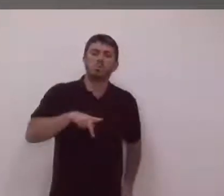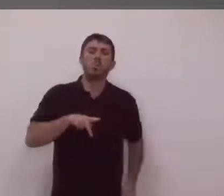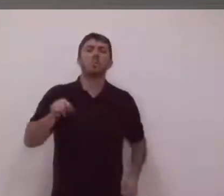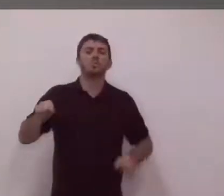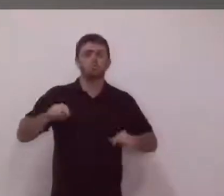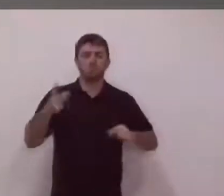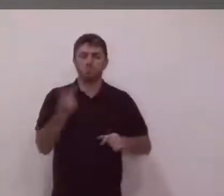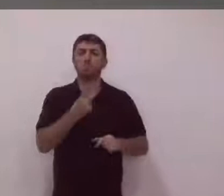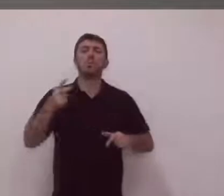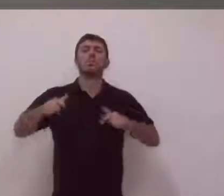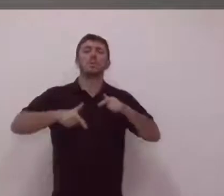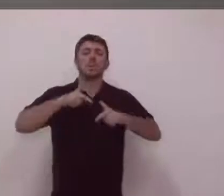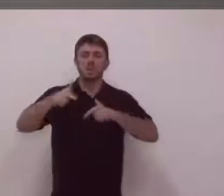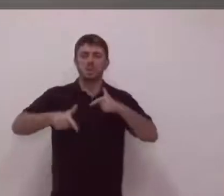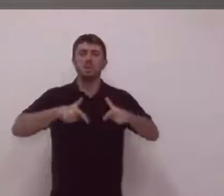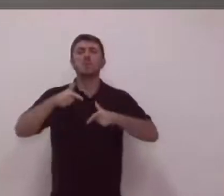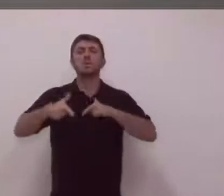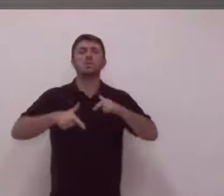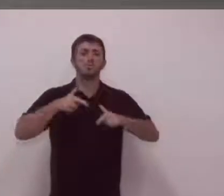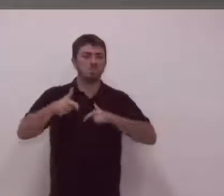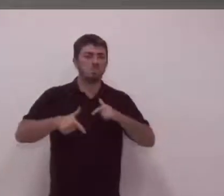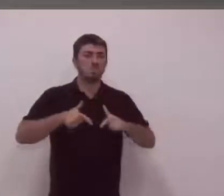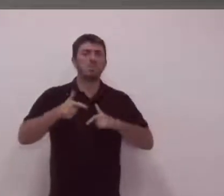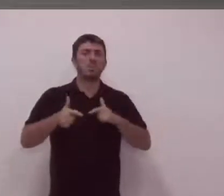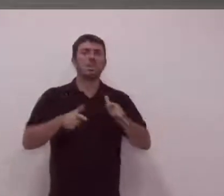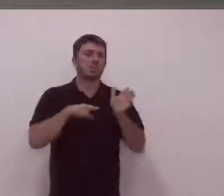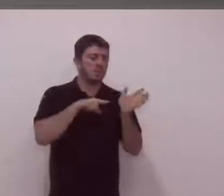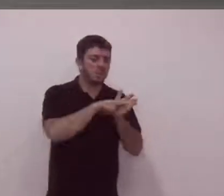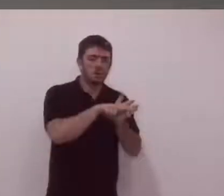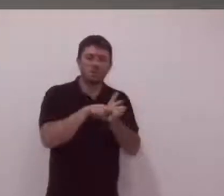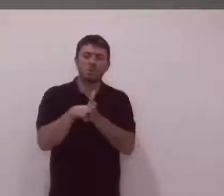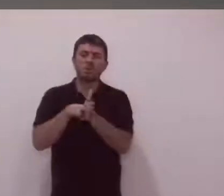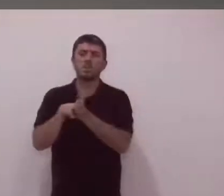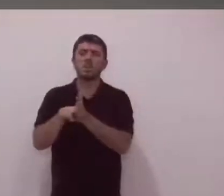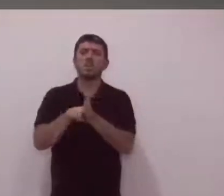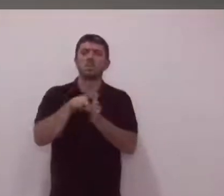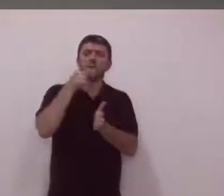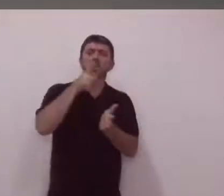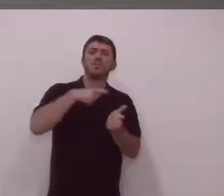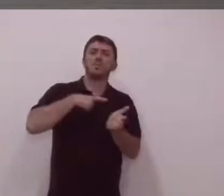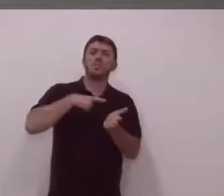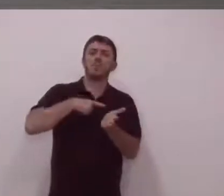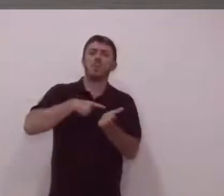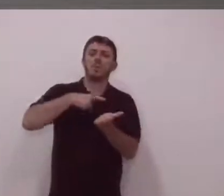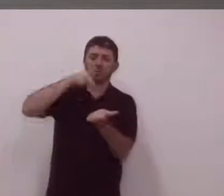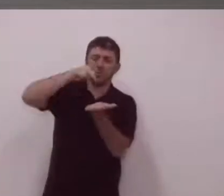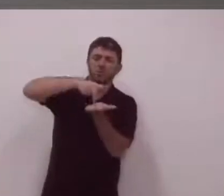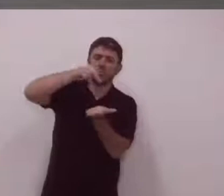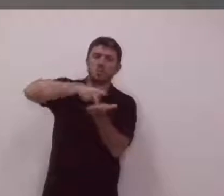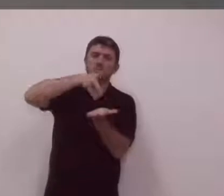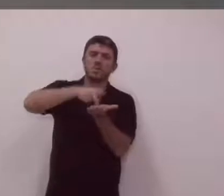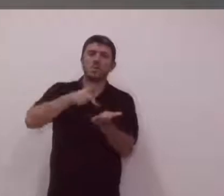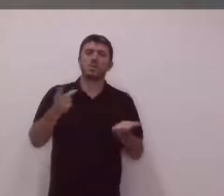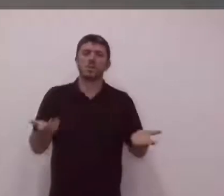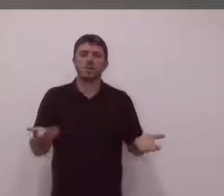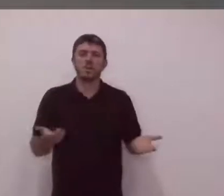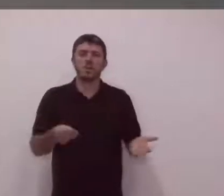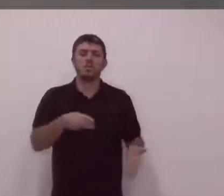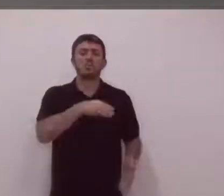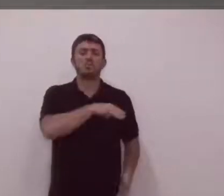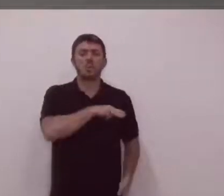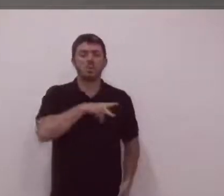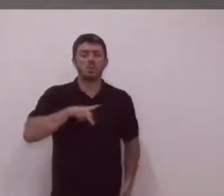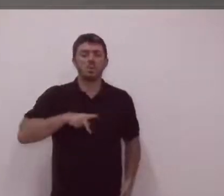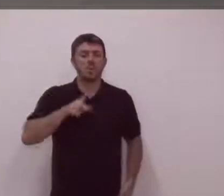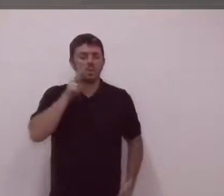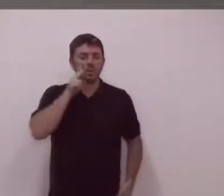trabalhado e apontado e apurado lá o fato o que ocorreu e o ministério público entendeu sim de fato